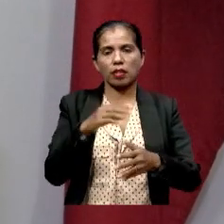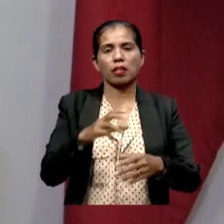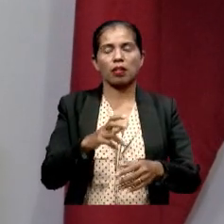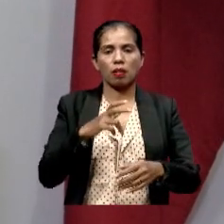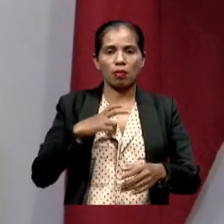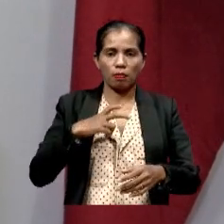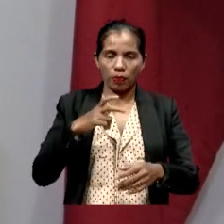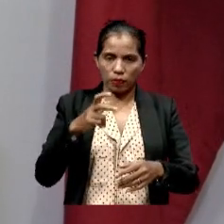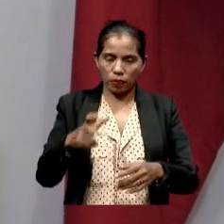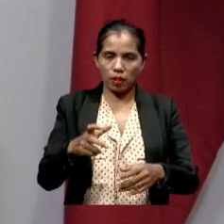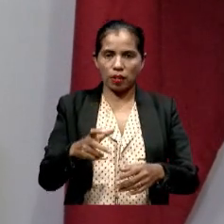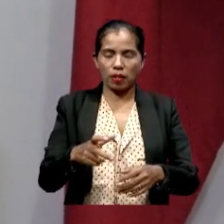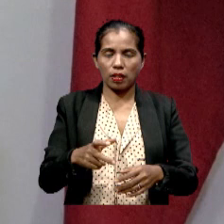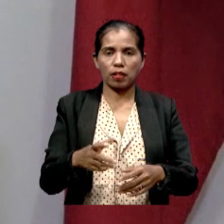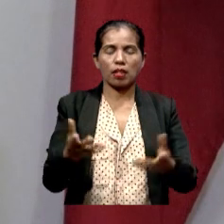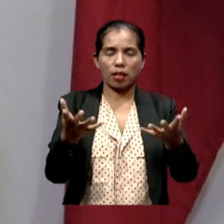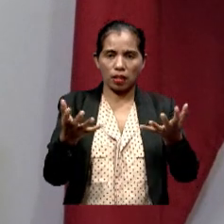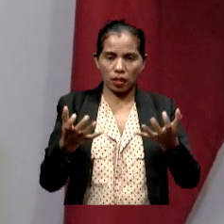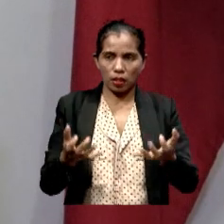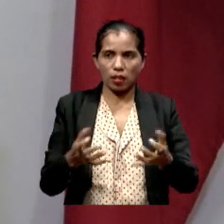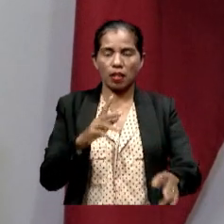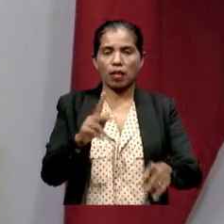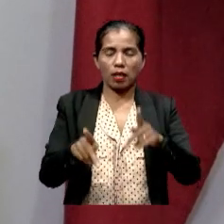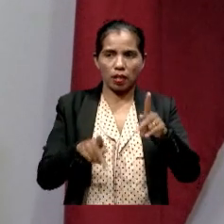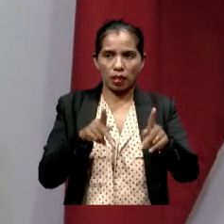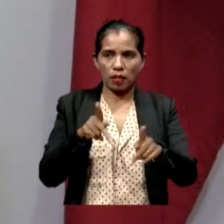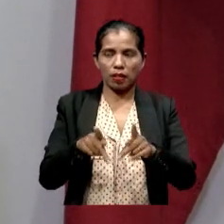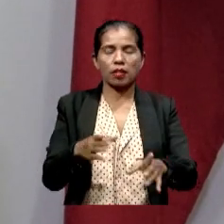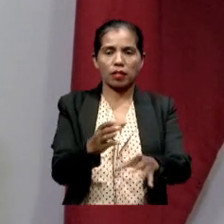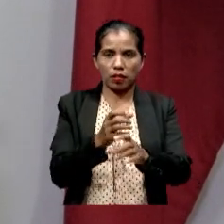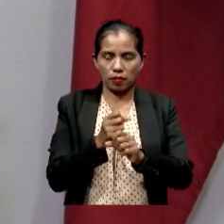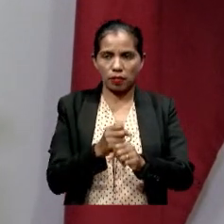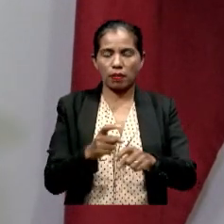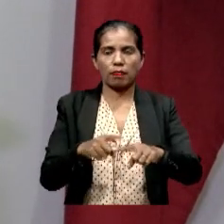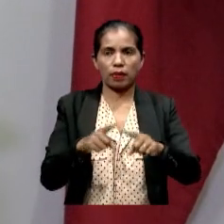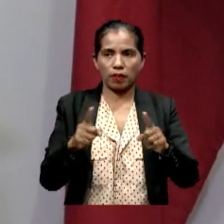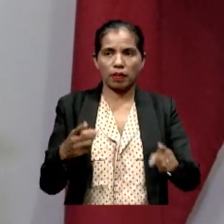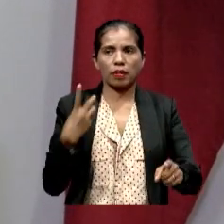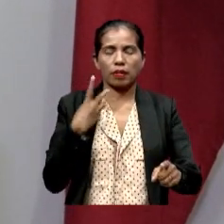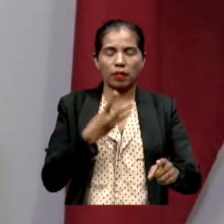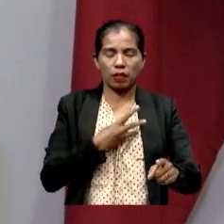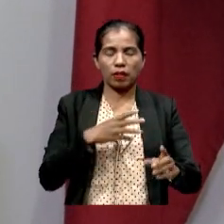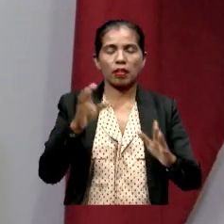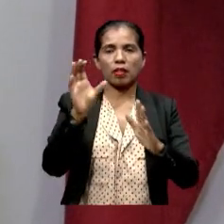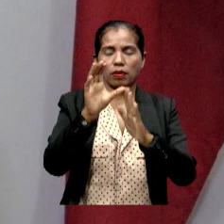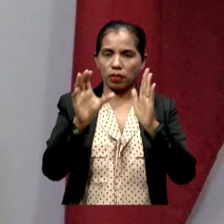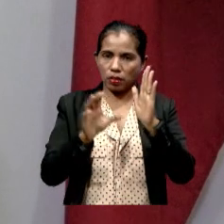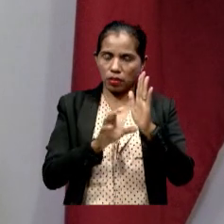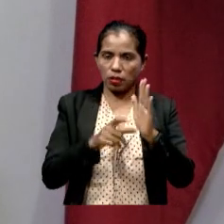português, quando a cara, nem cidadania, nem simo, né? E tem a Constituição até